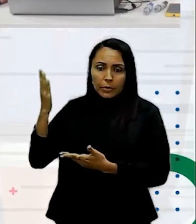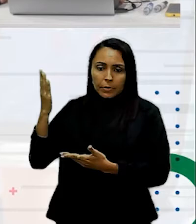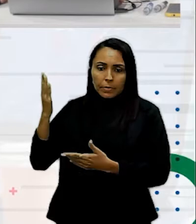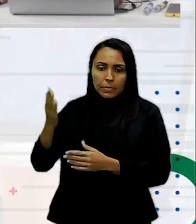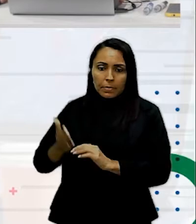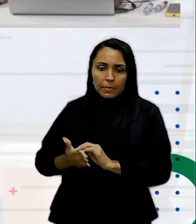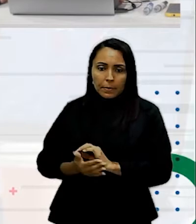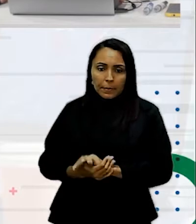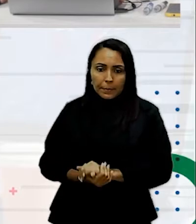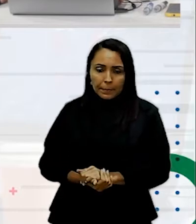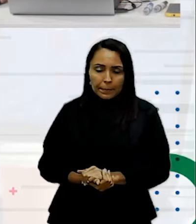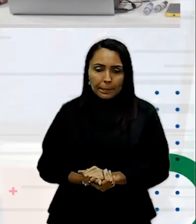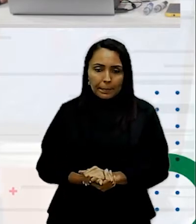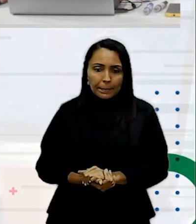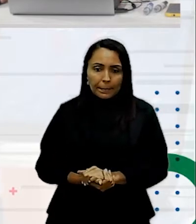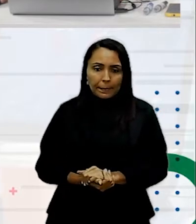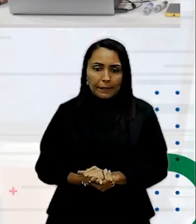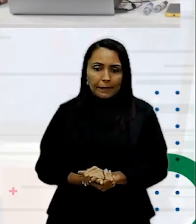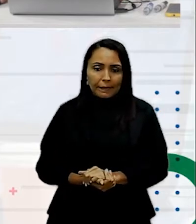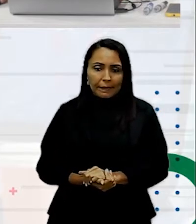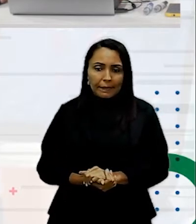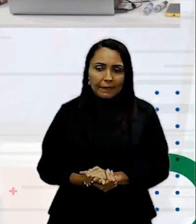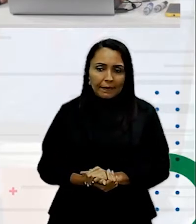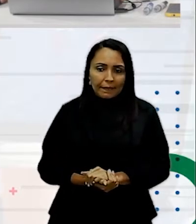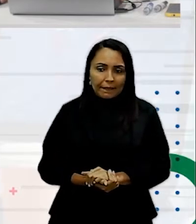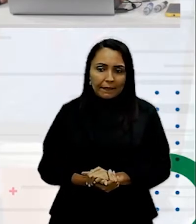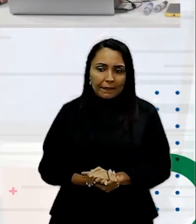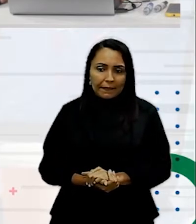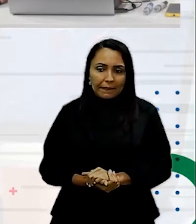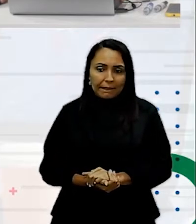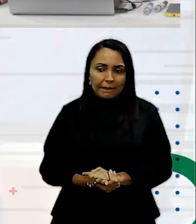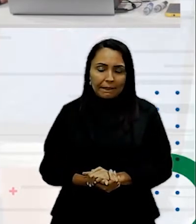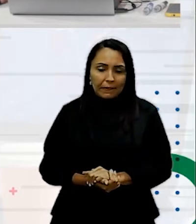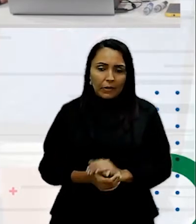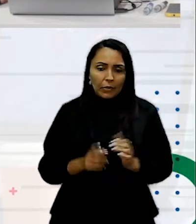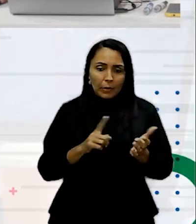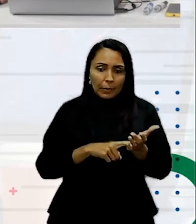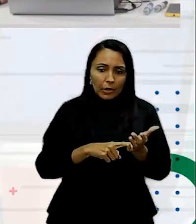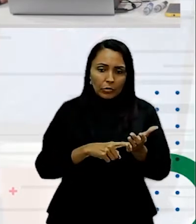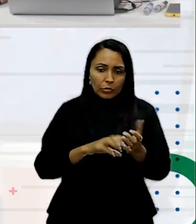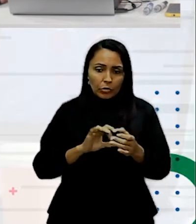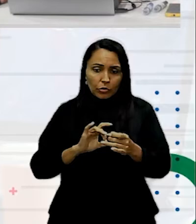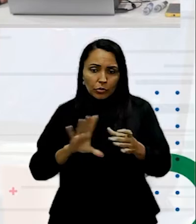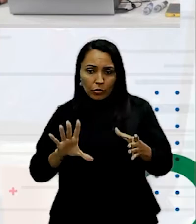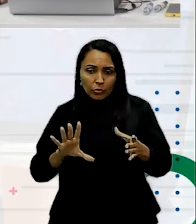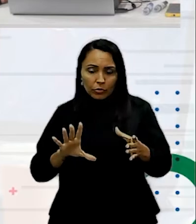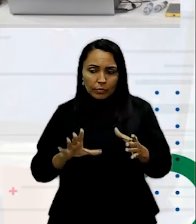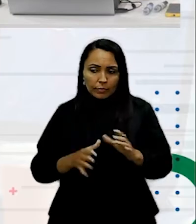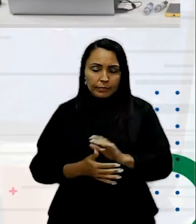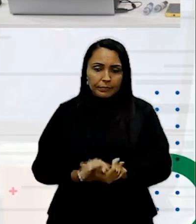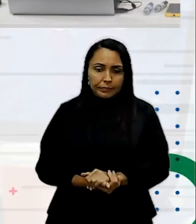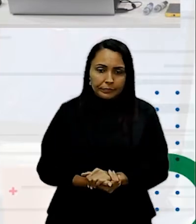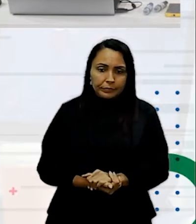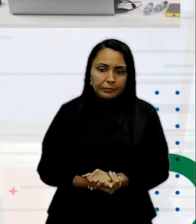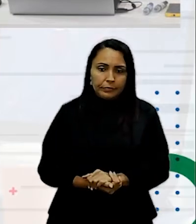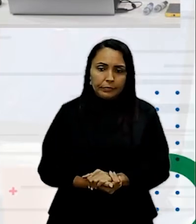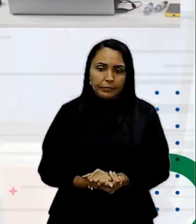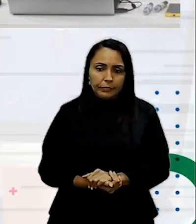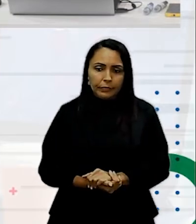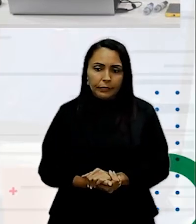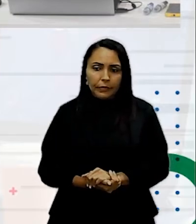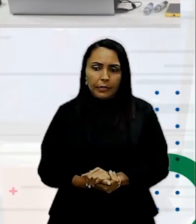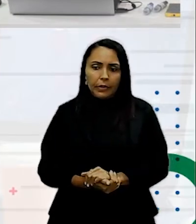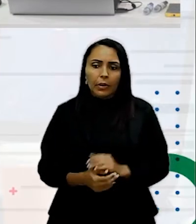Se eu aperto, se eu solto. Se eu aperto, se eu solto. Certo? Então, basicamente, o Shift